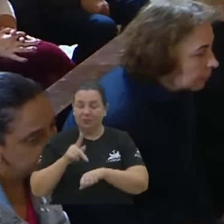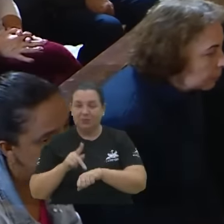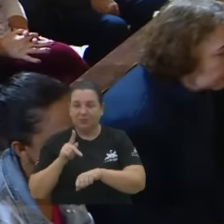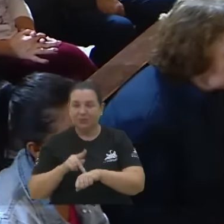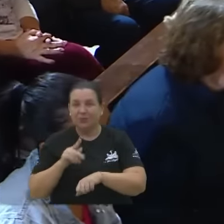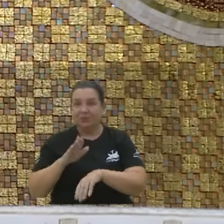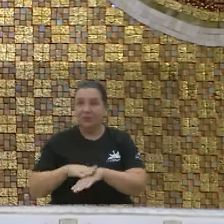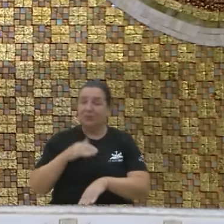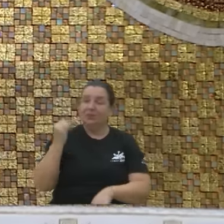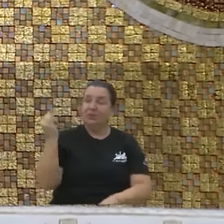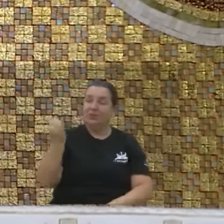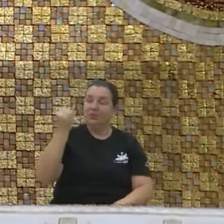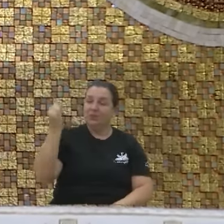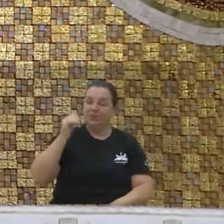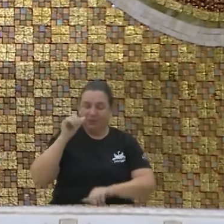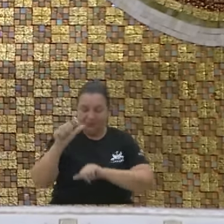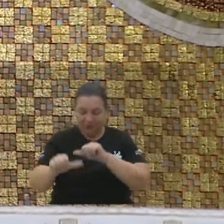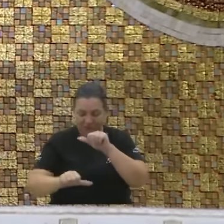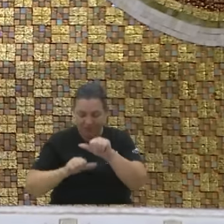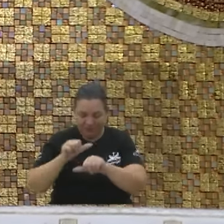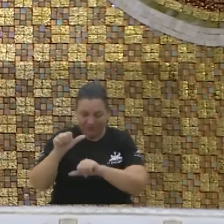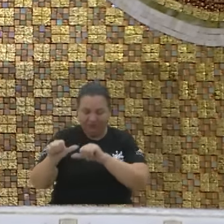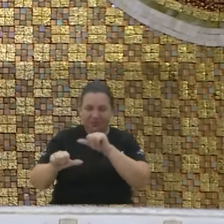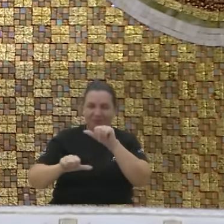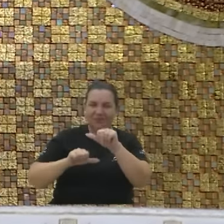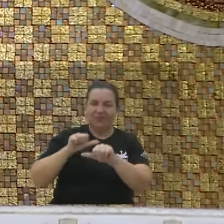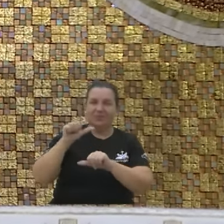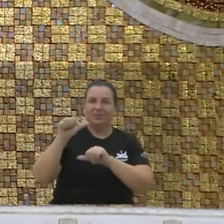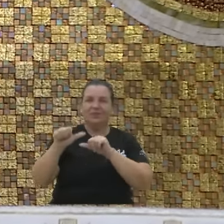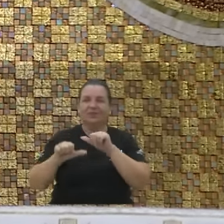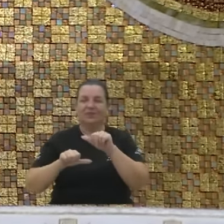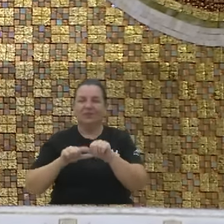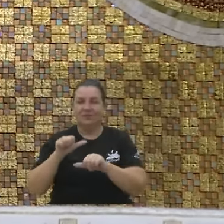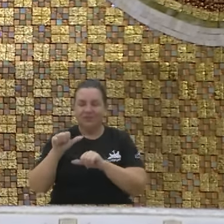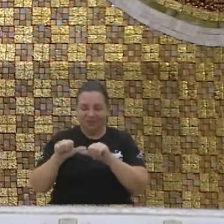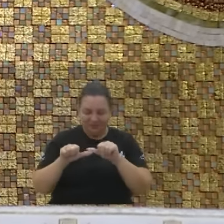rejeitaram tornou-se agora a pedra